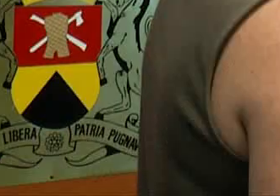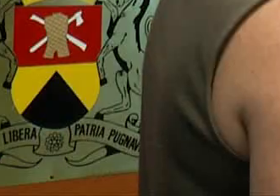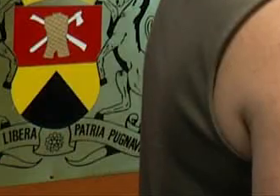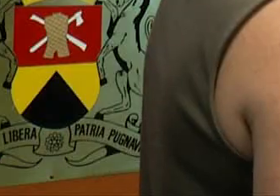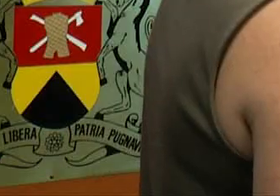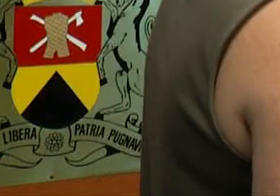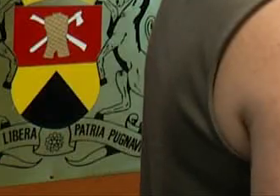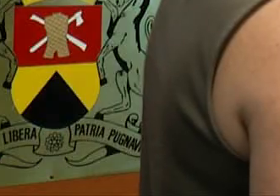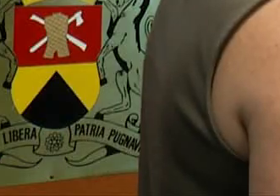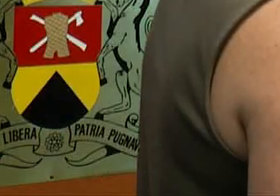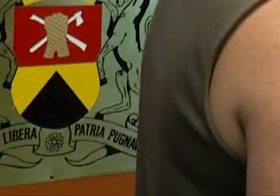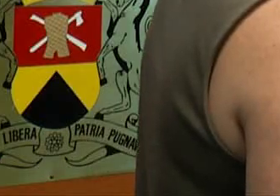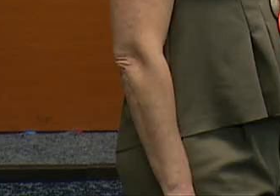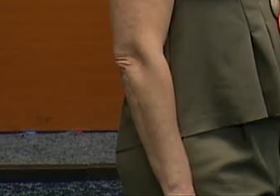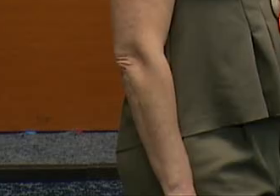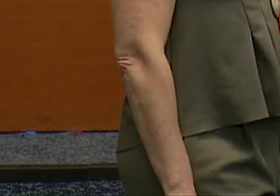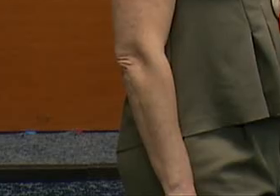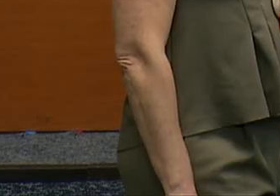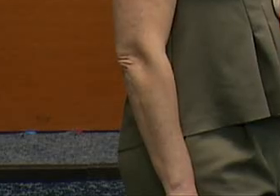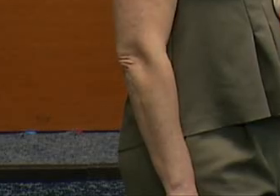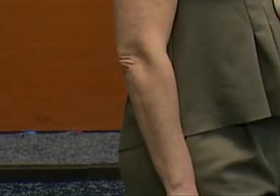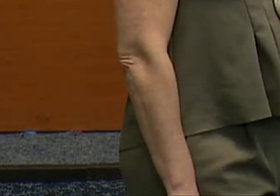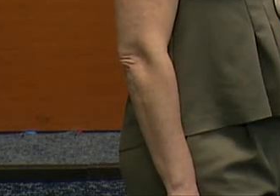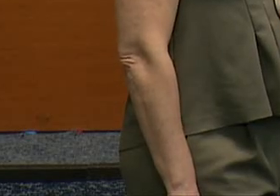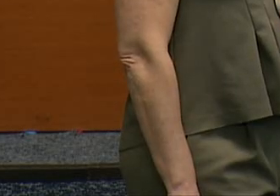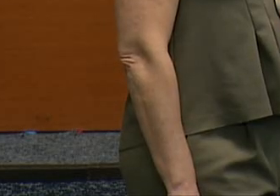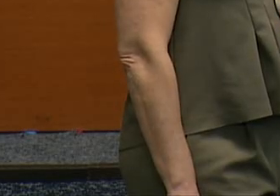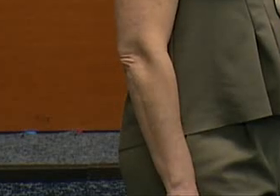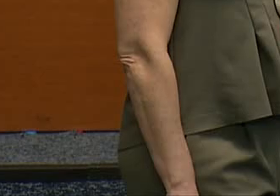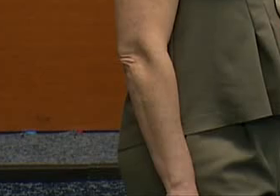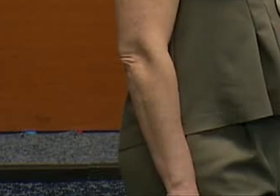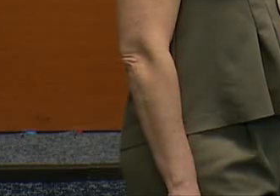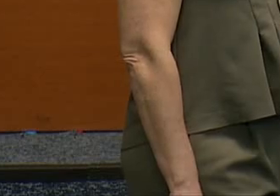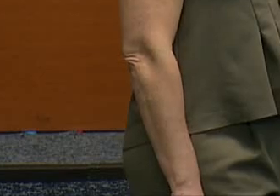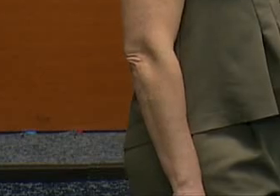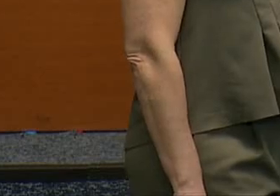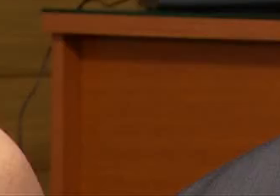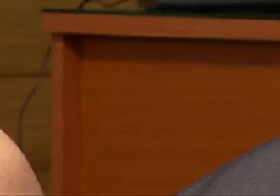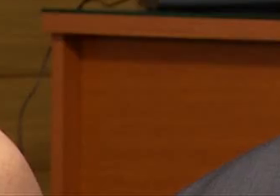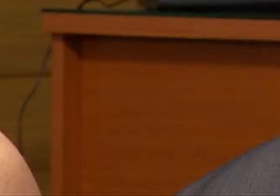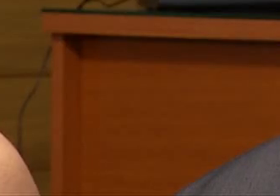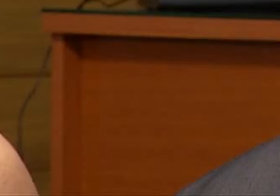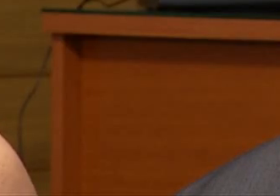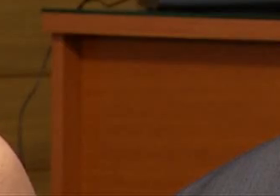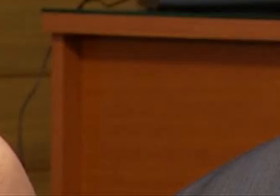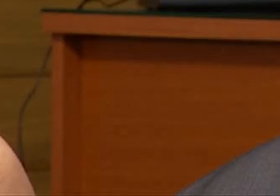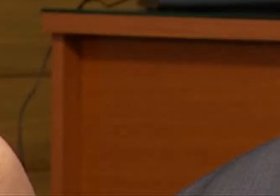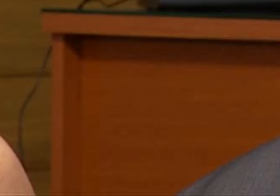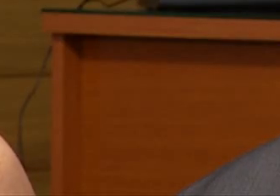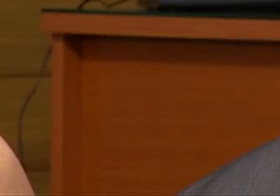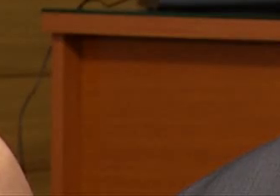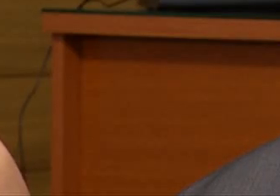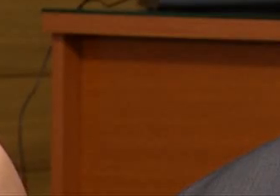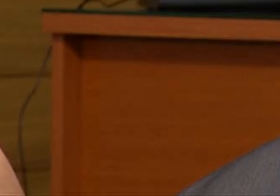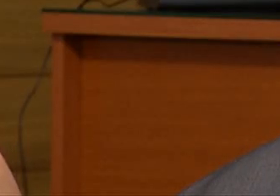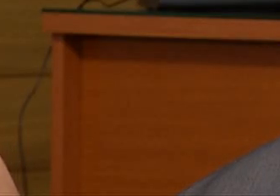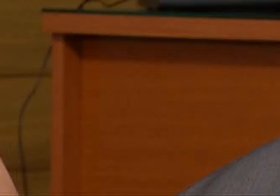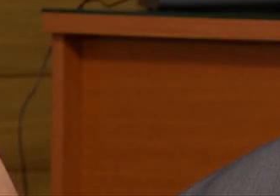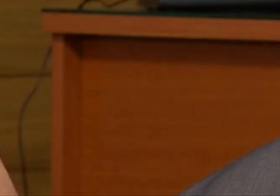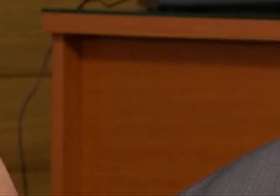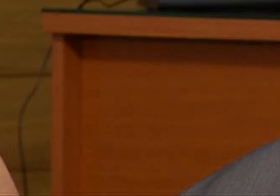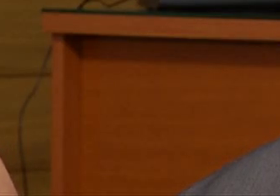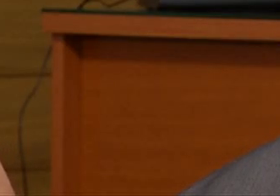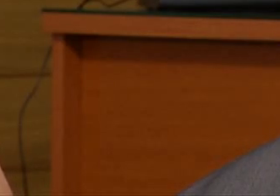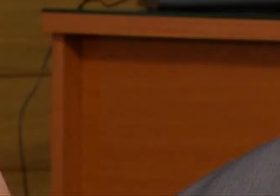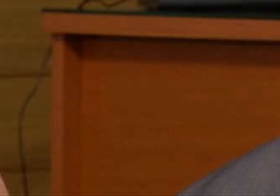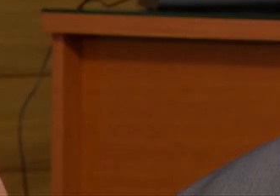era dedicado. Me lembro de um final de semana, eu era workaholic, sempre fui, fascinado por